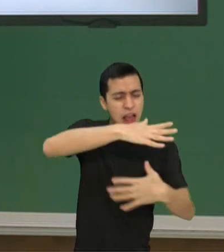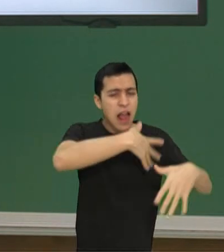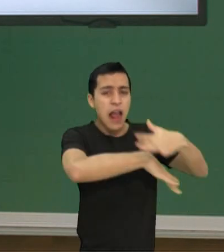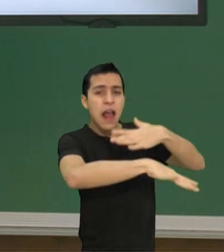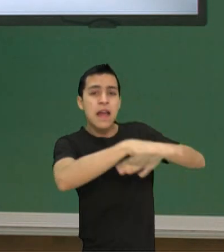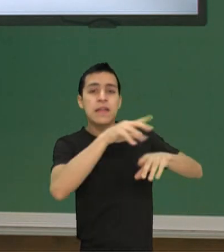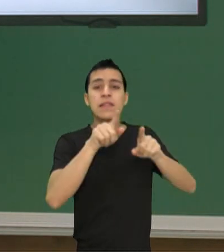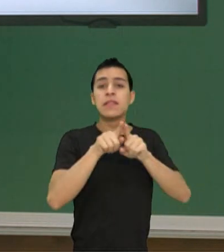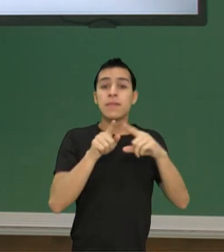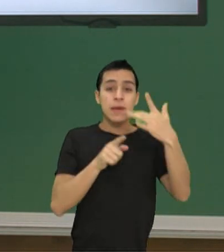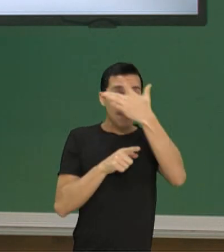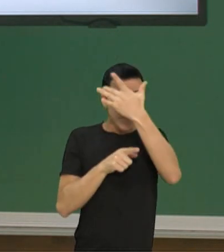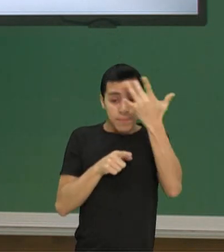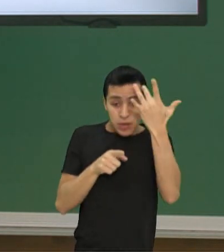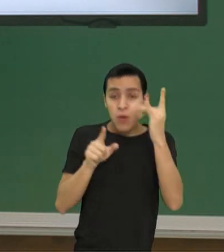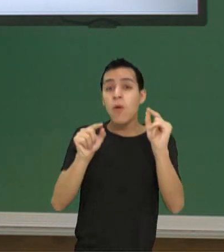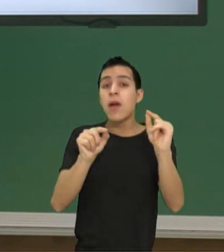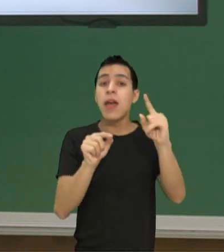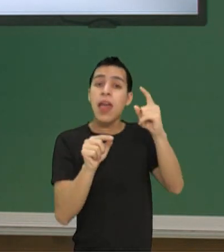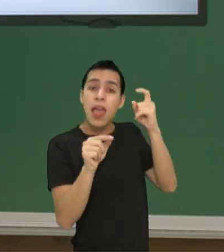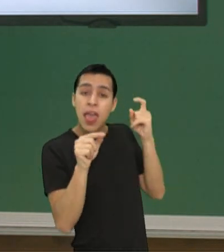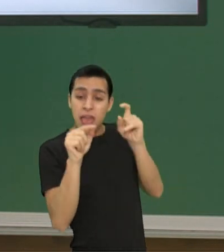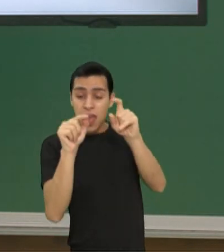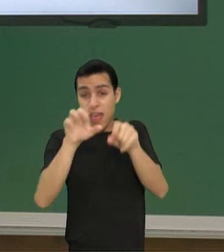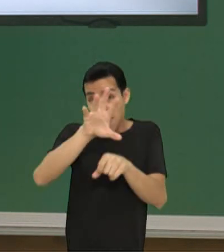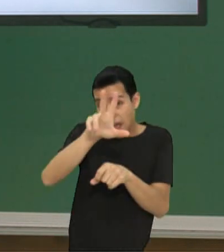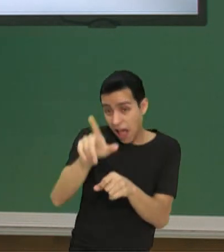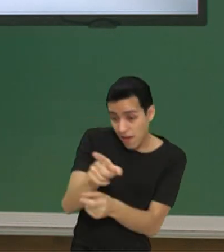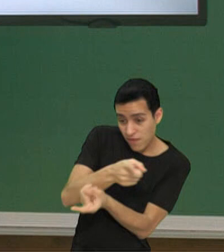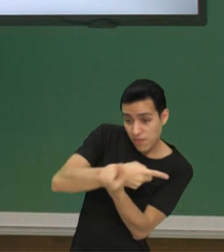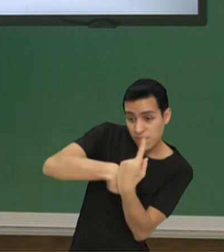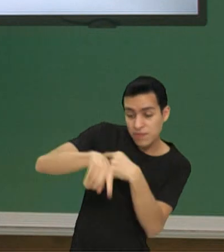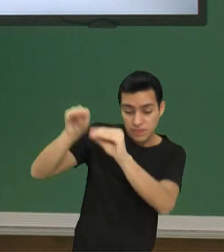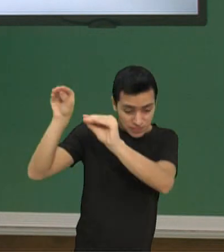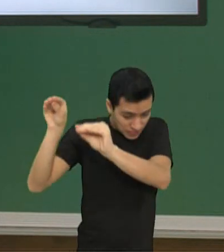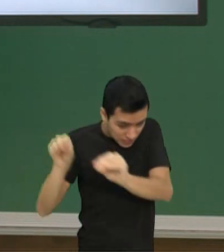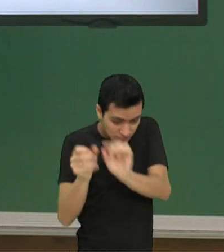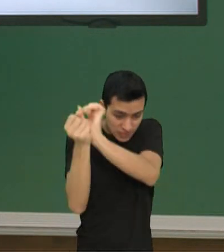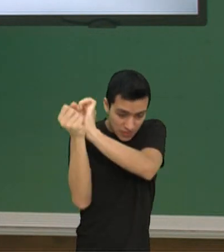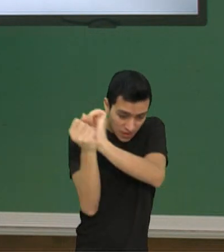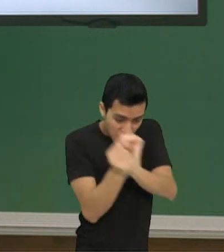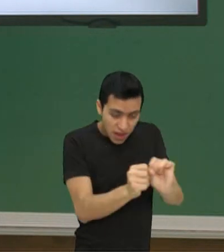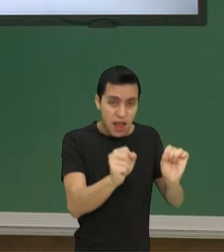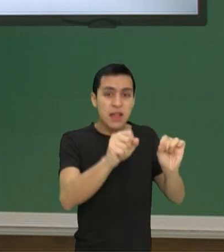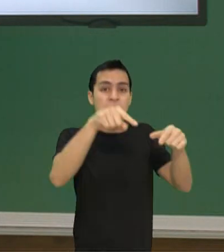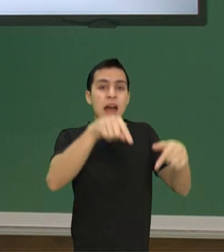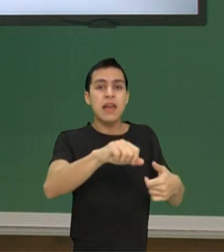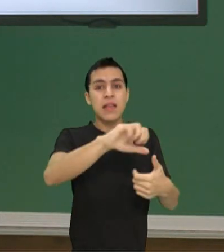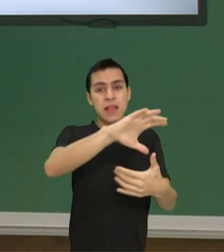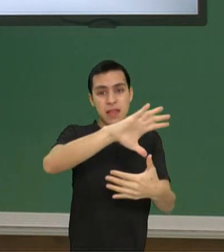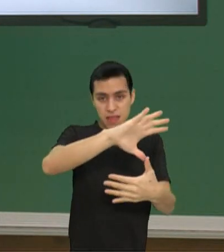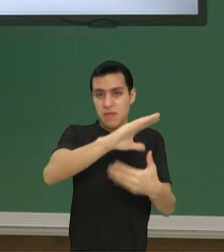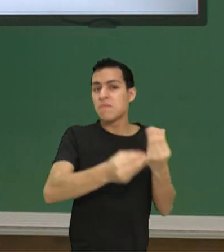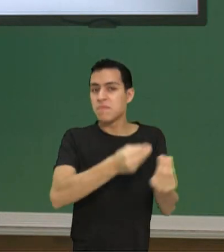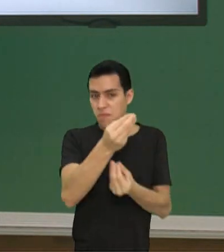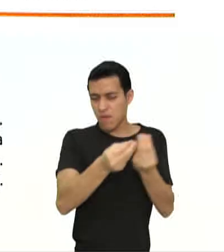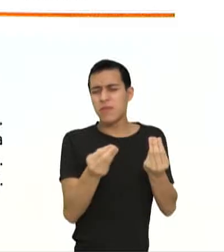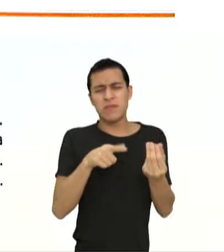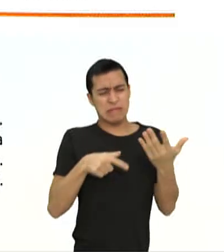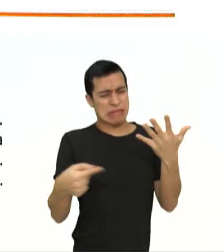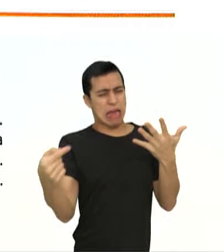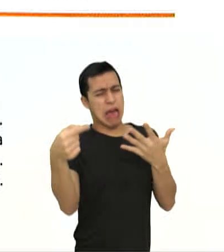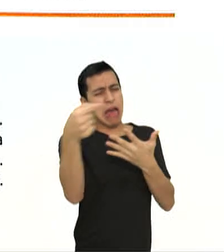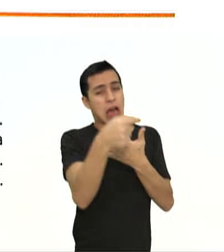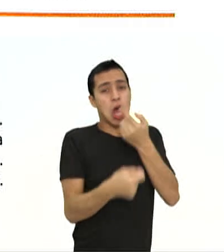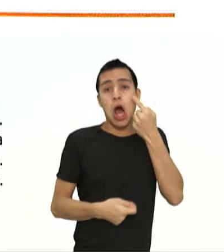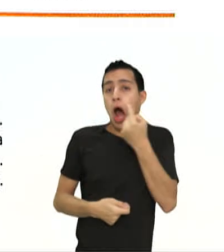também afrodescendentes que foram trazidos aqui para a América na forma da escravidão. Então, olha a tabela, tá? Eu tenho